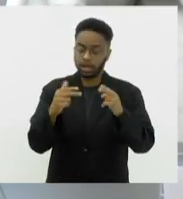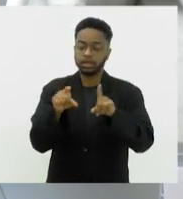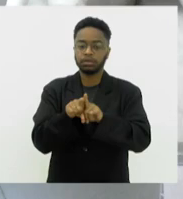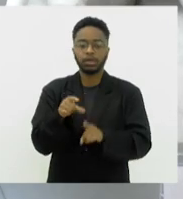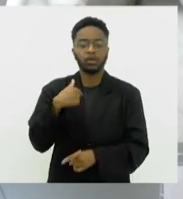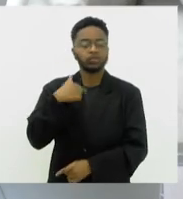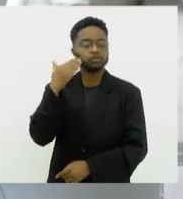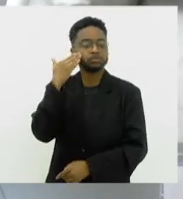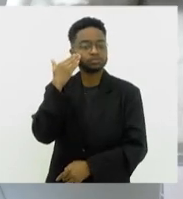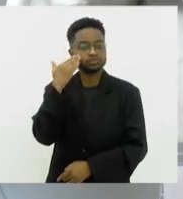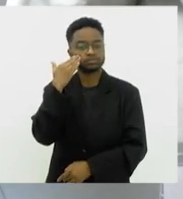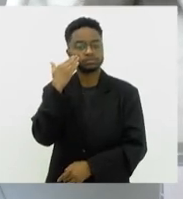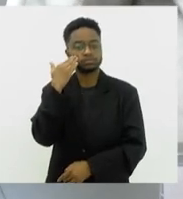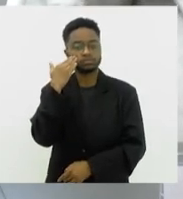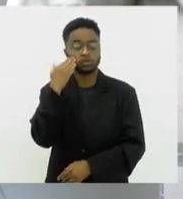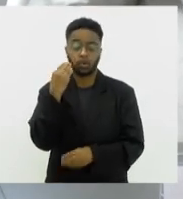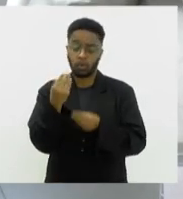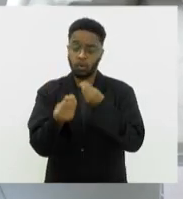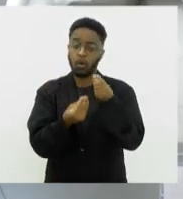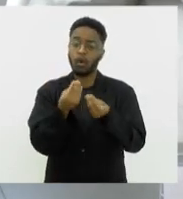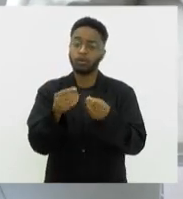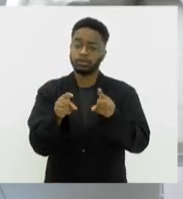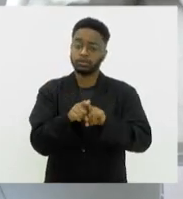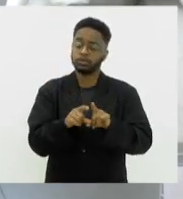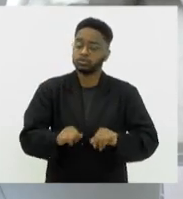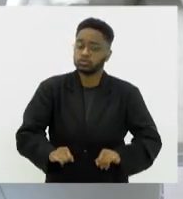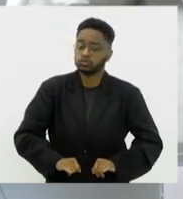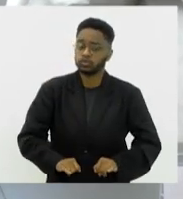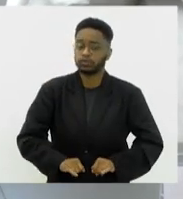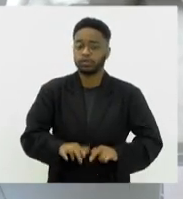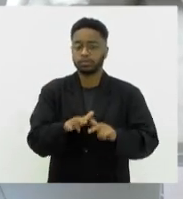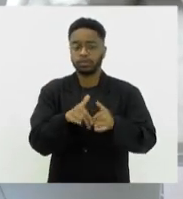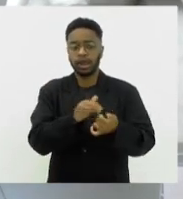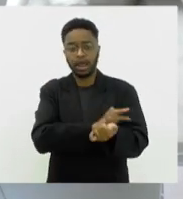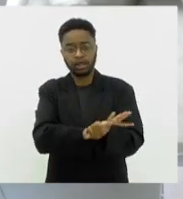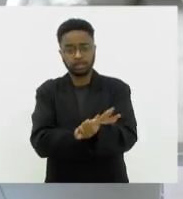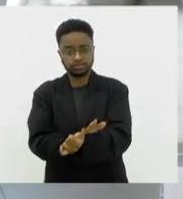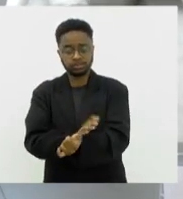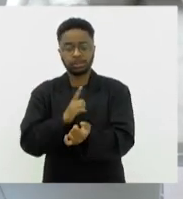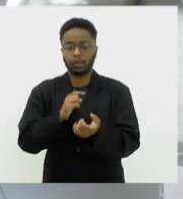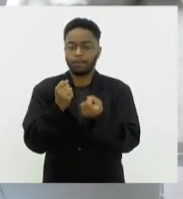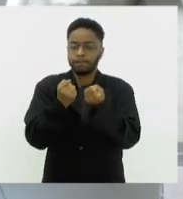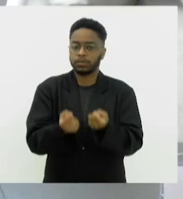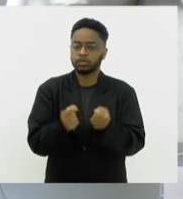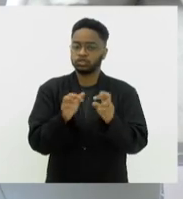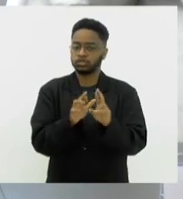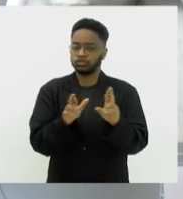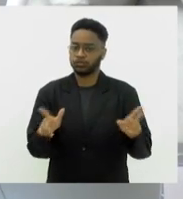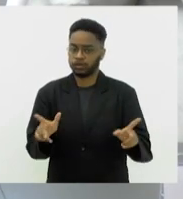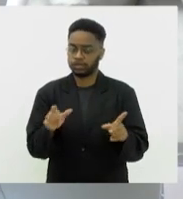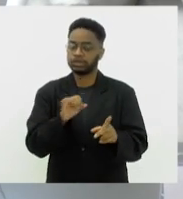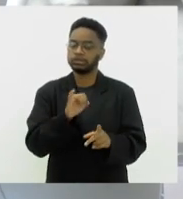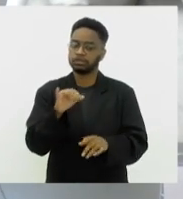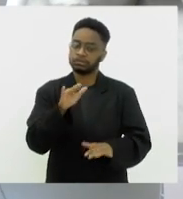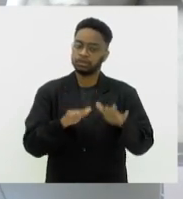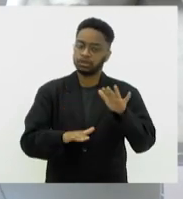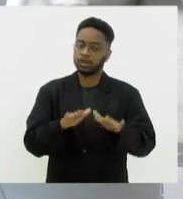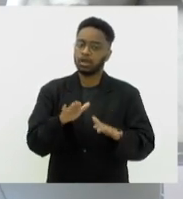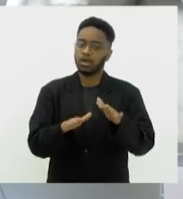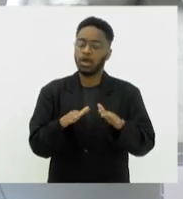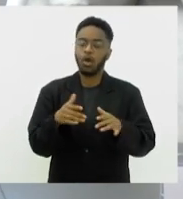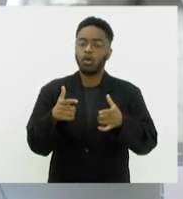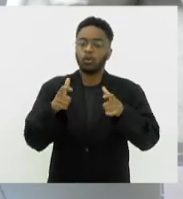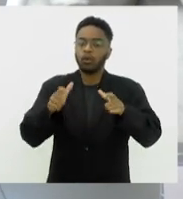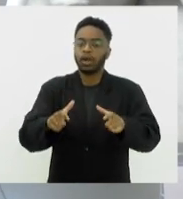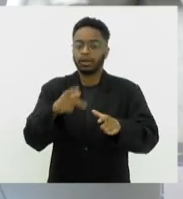quanto que também a dor do racismo ela pesa de maneira diferente a depender do CEP dessa